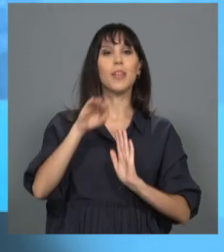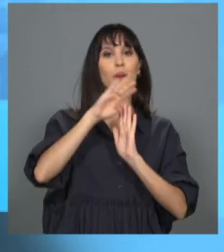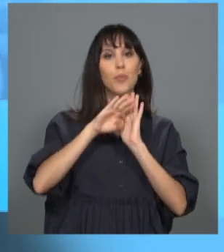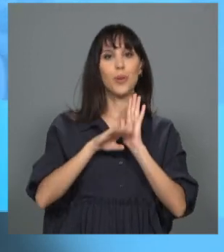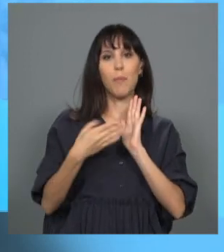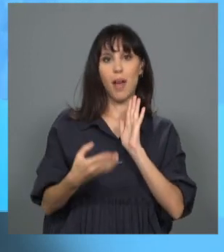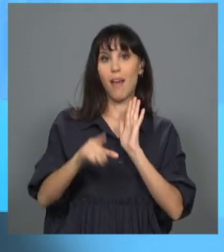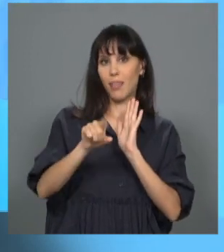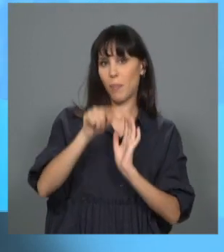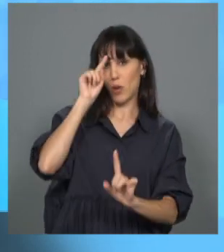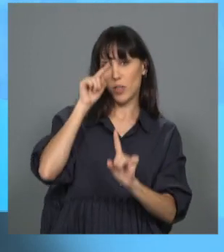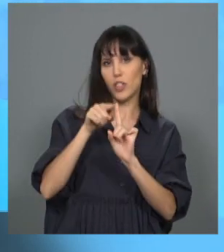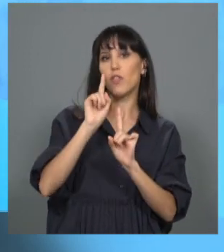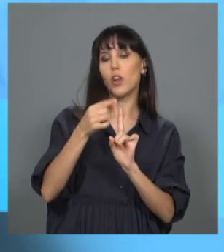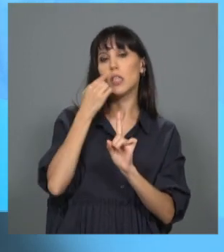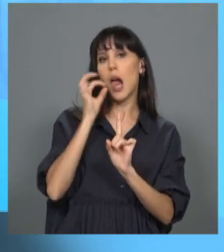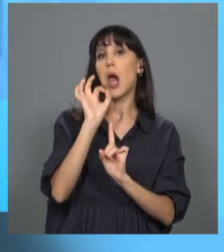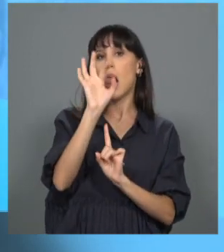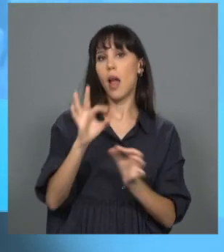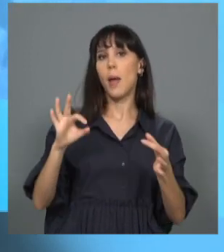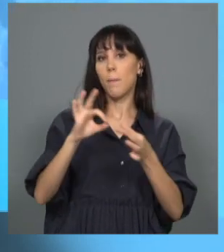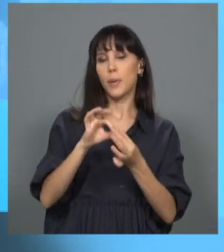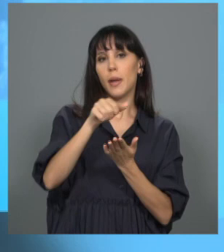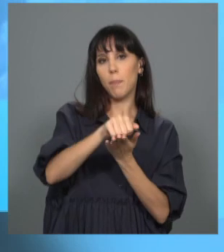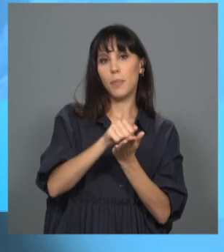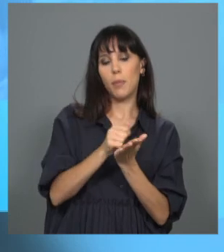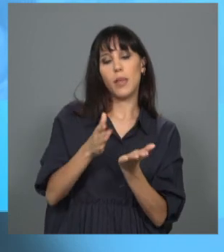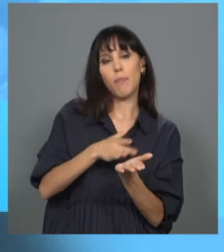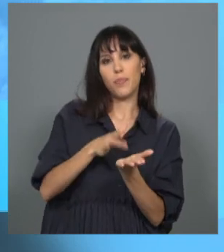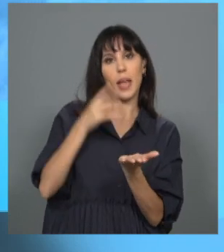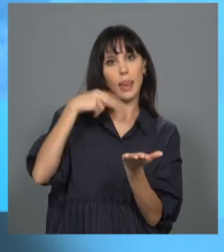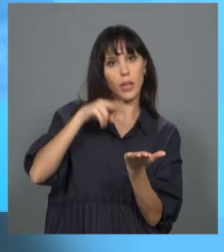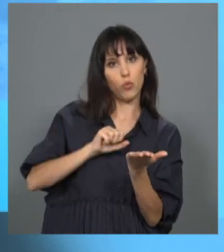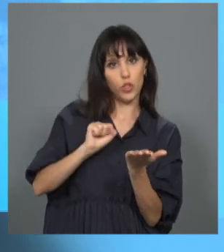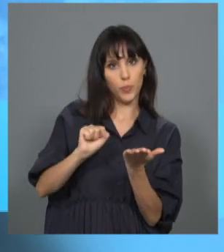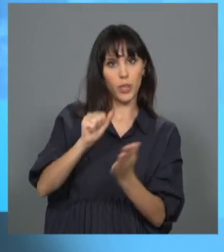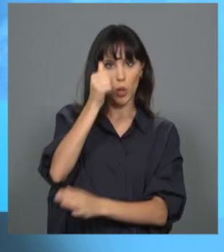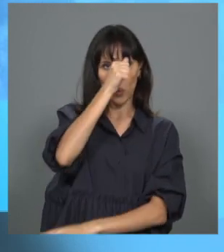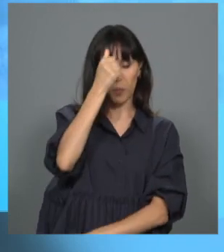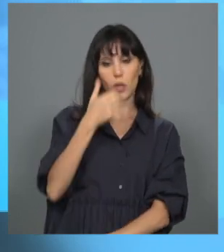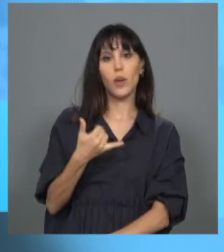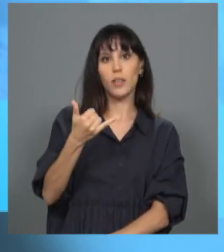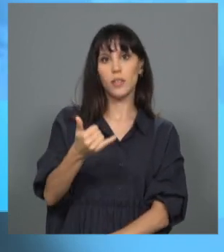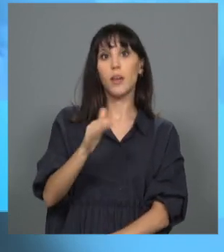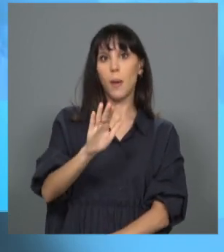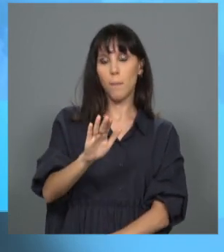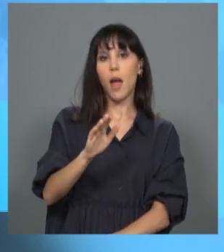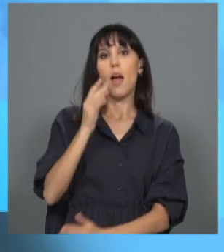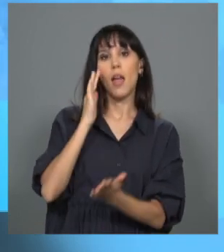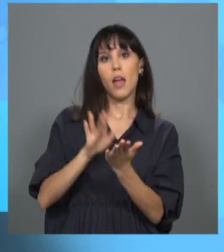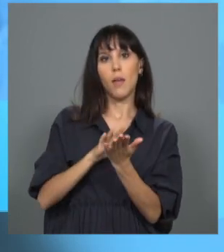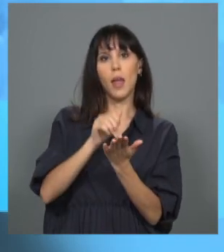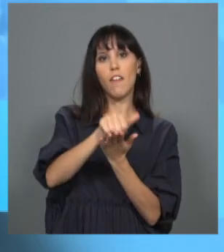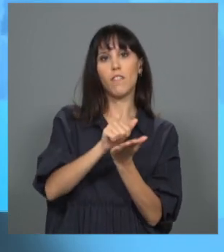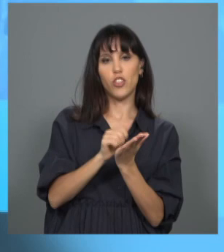o propósito de deixar pistas de análise à liturgia de domingo e fazemos-lo já de seguida. Antes de olhar a análise do Evangelho,